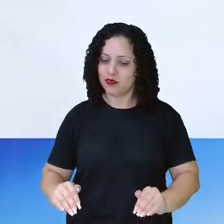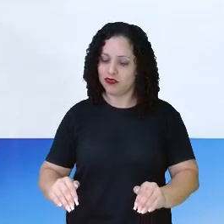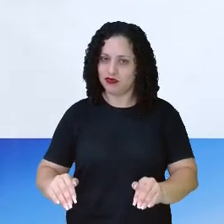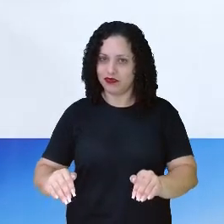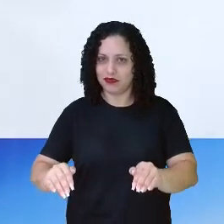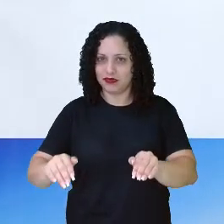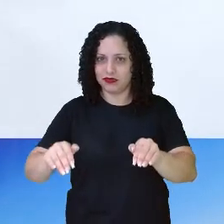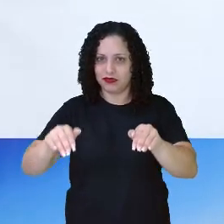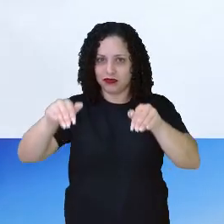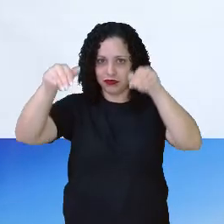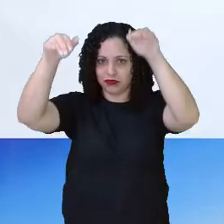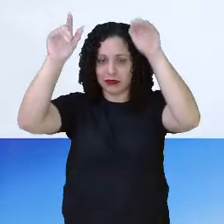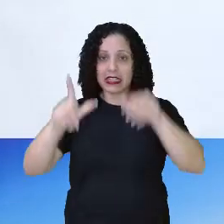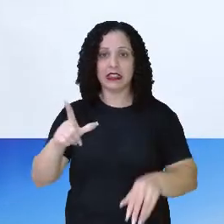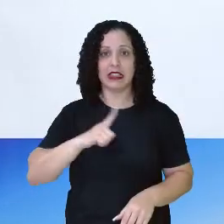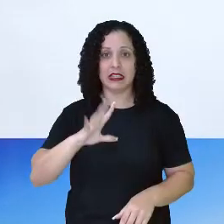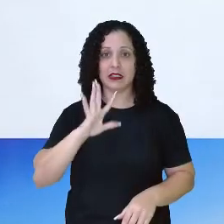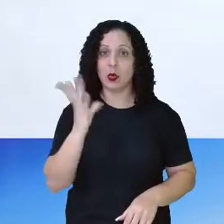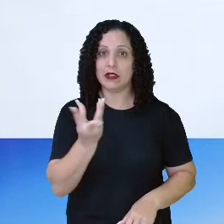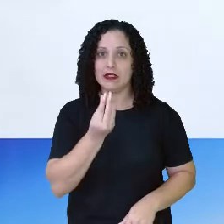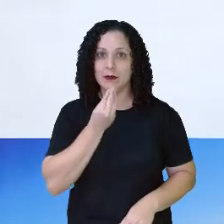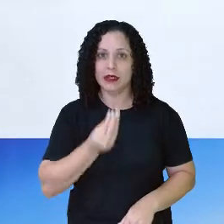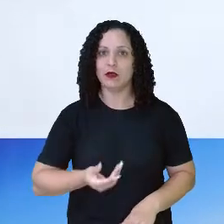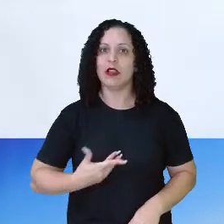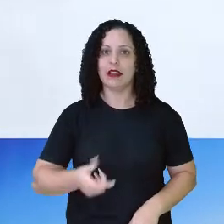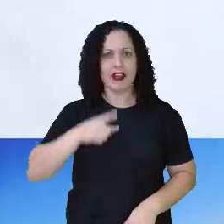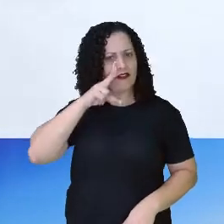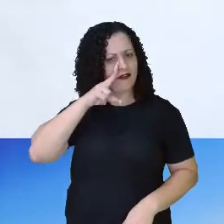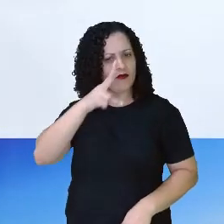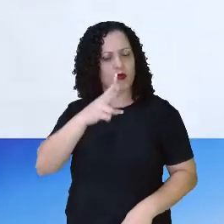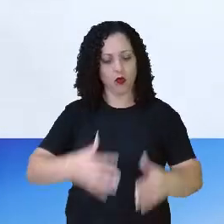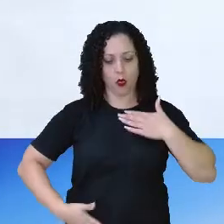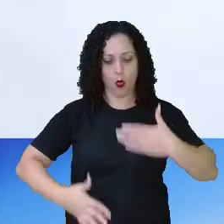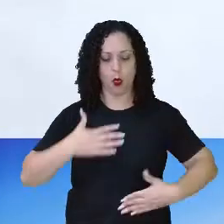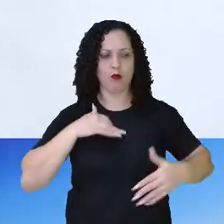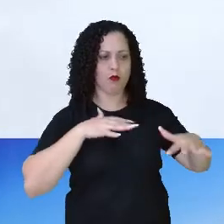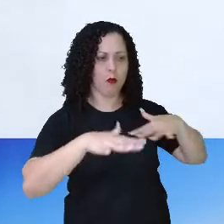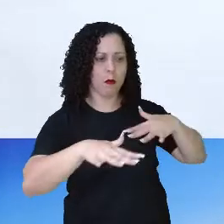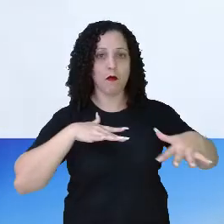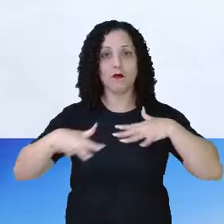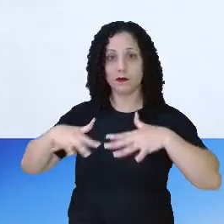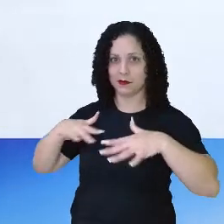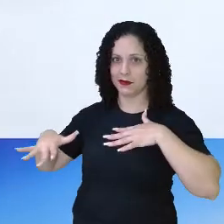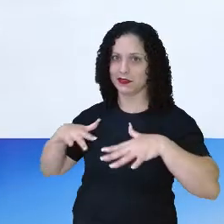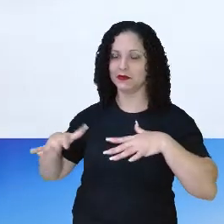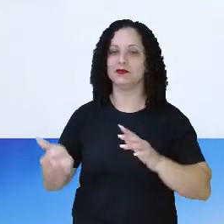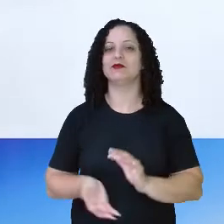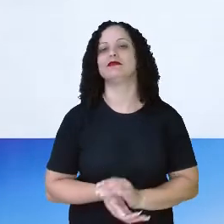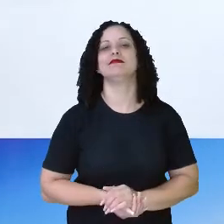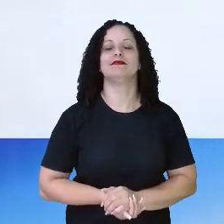esse conhecimento do corpo, do potencial do corpo, dos movimentos do corpo deles.